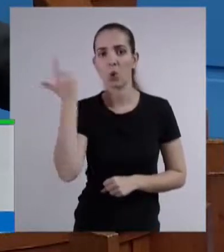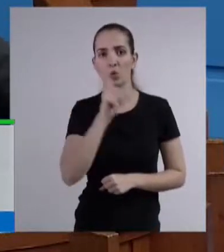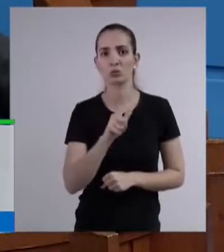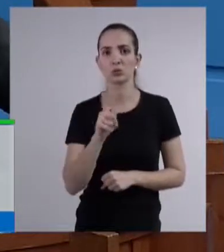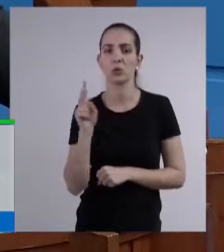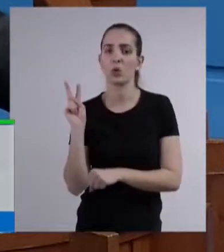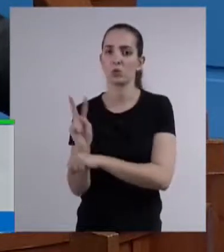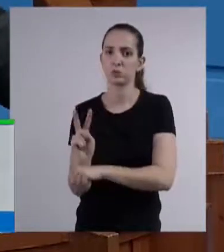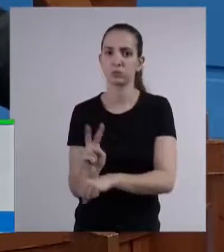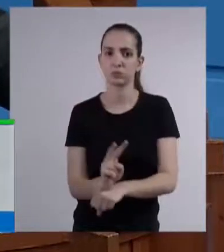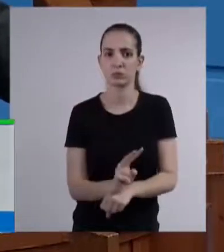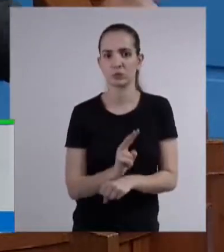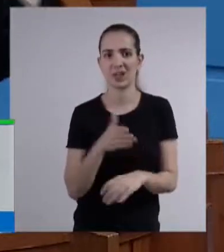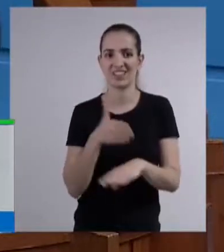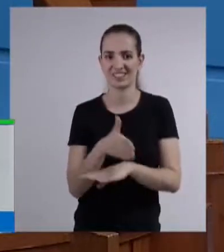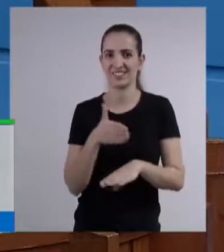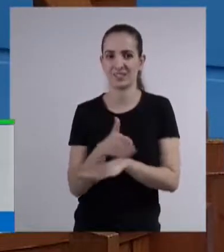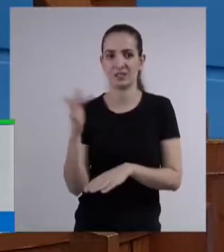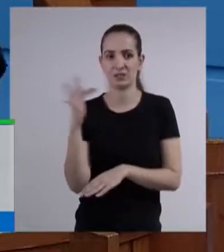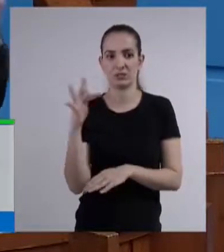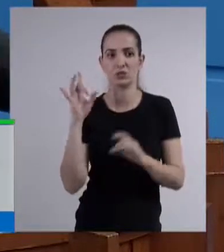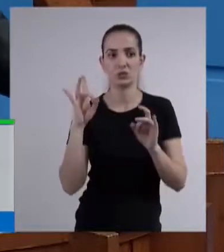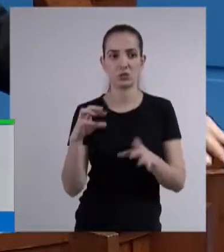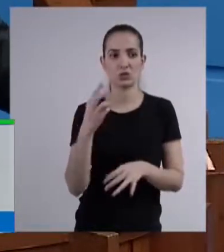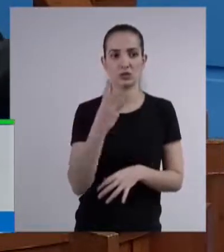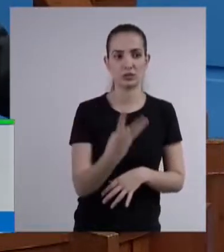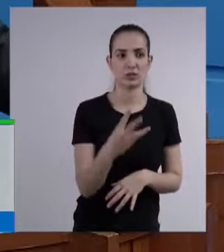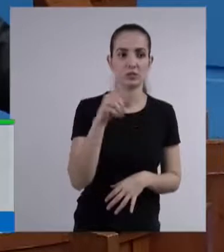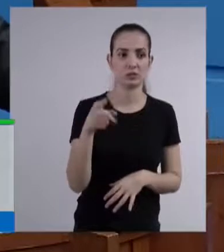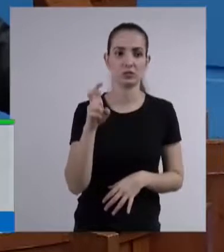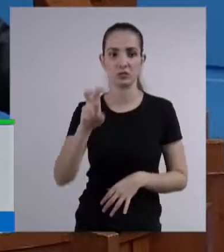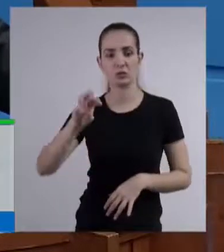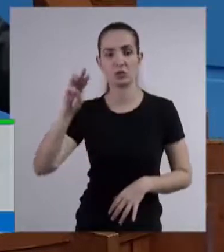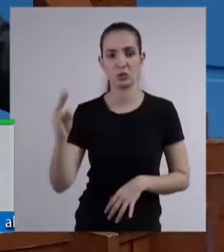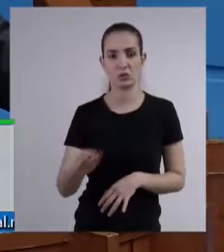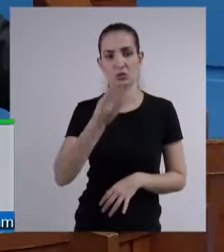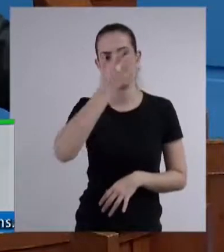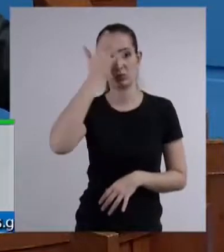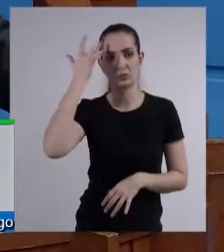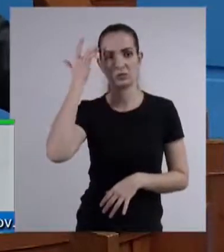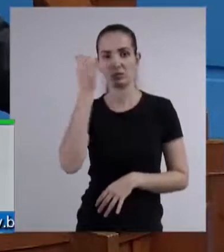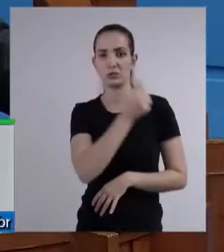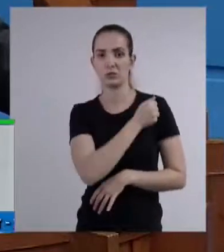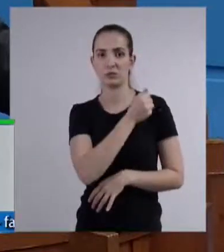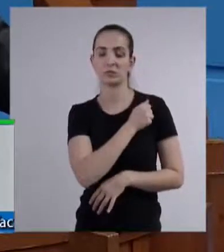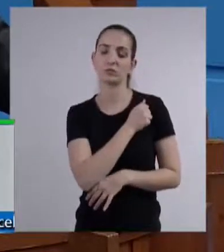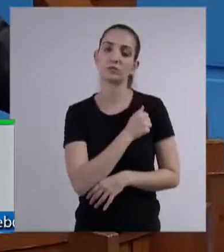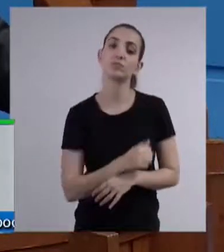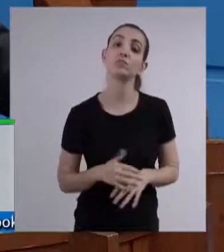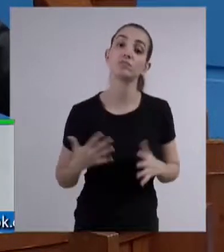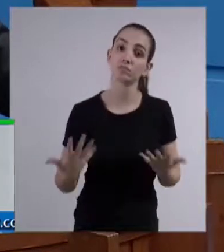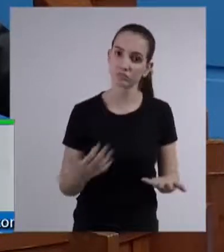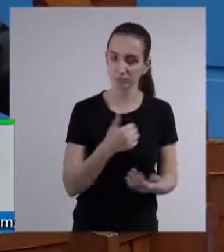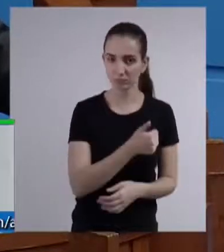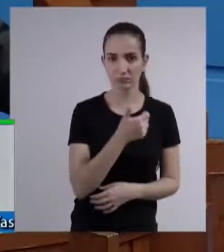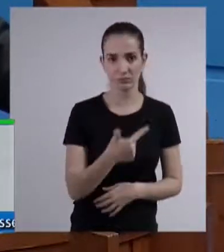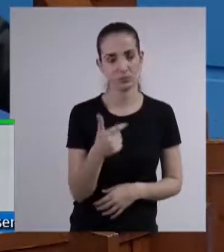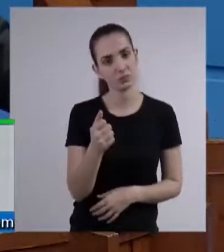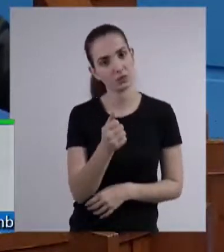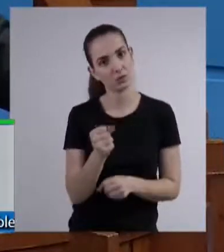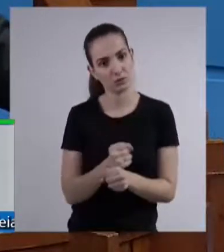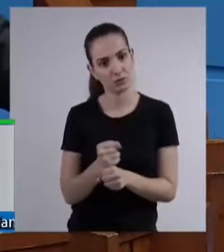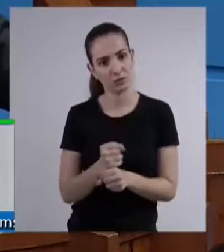garantir o acesso às universidades para 3 milhões e meio de estudantes. Em 12 anos, 14